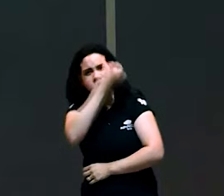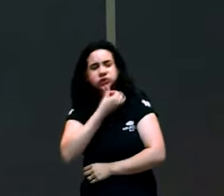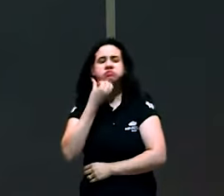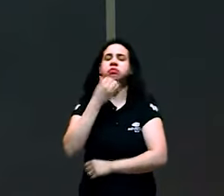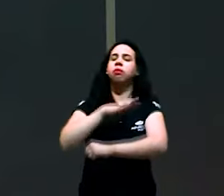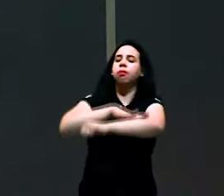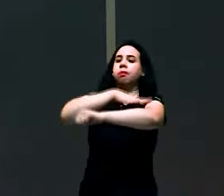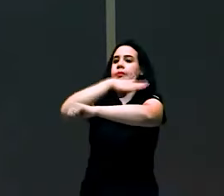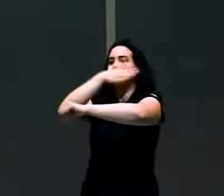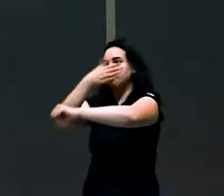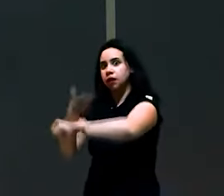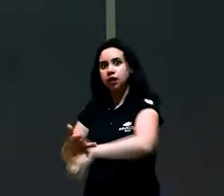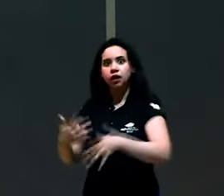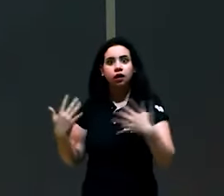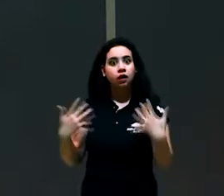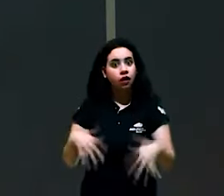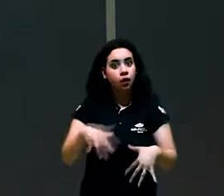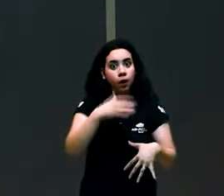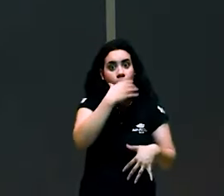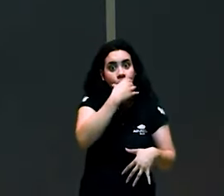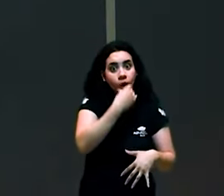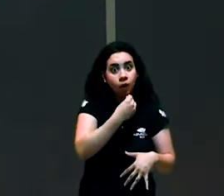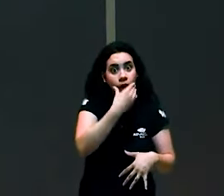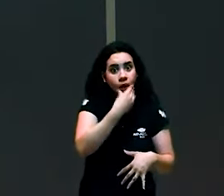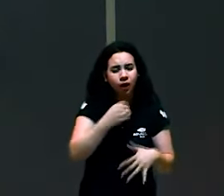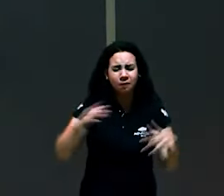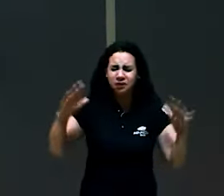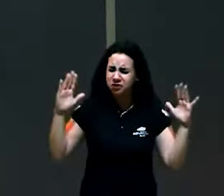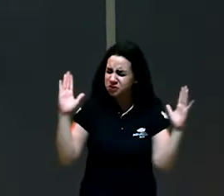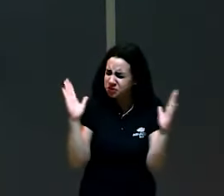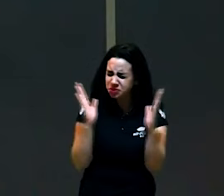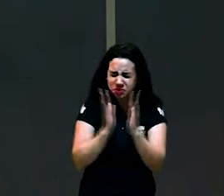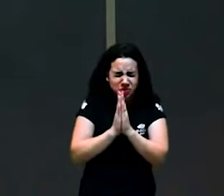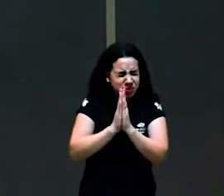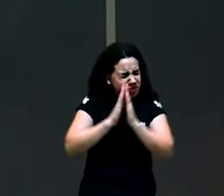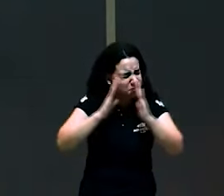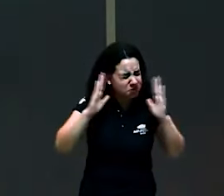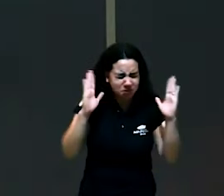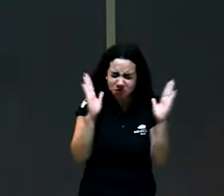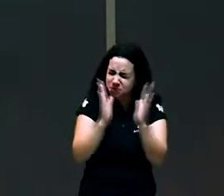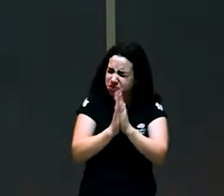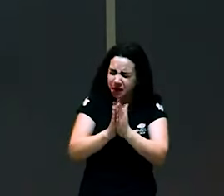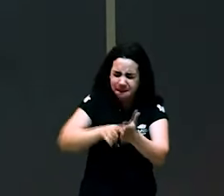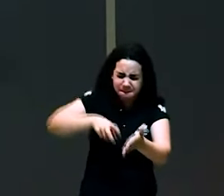Ele coloca, sabe o que é uma caixa? Uma caixa de sapato metido na cabeça. Ele orava